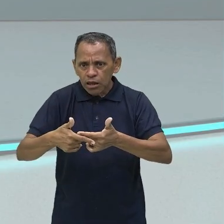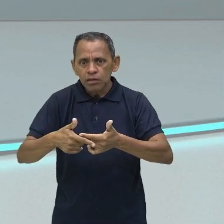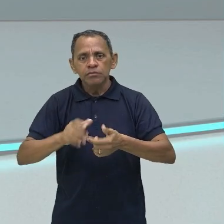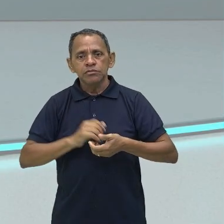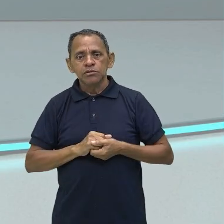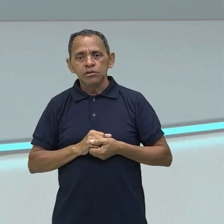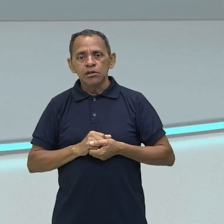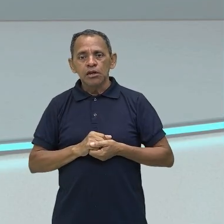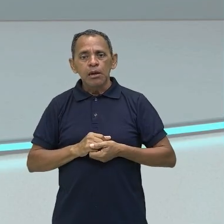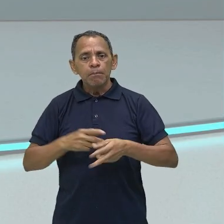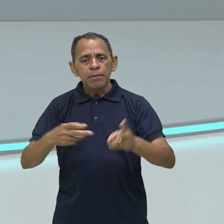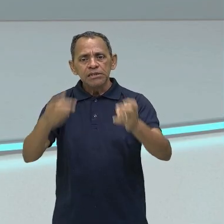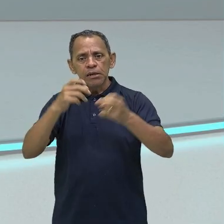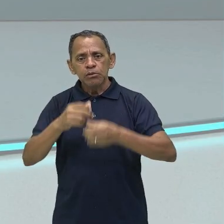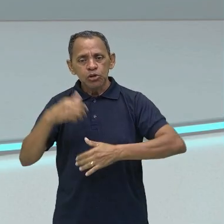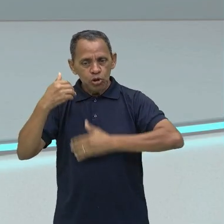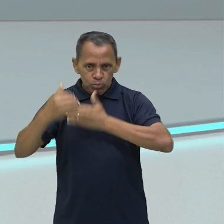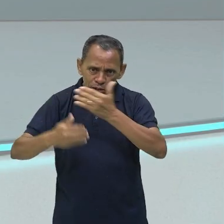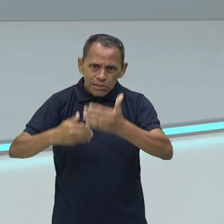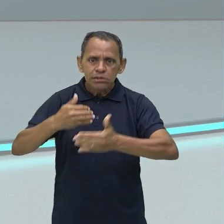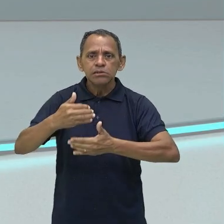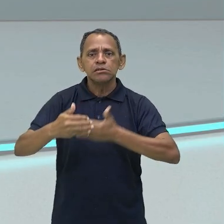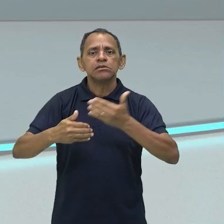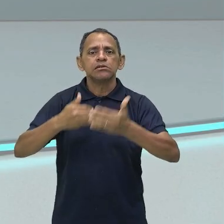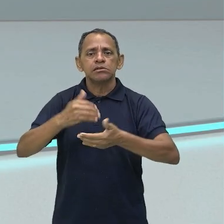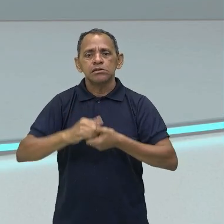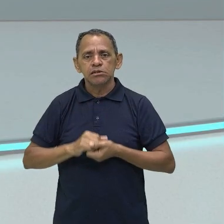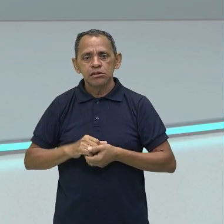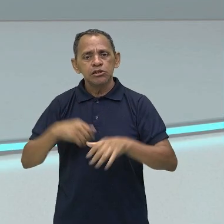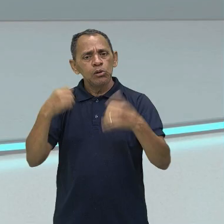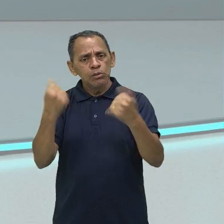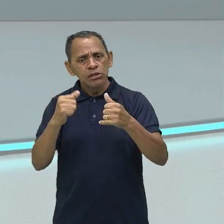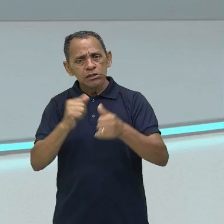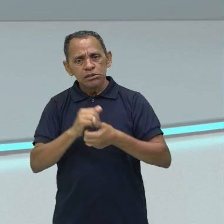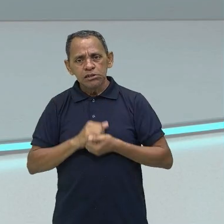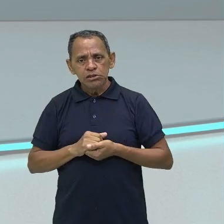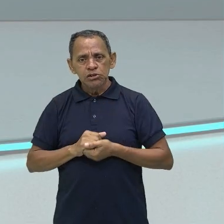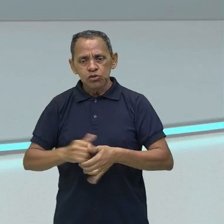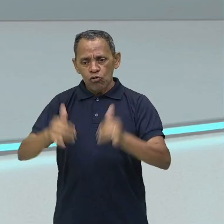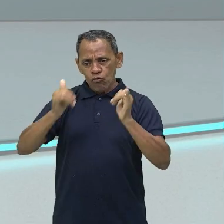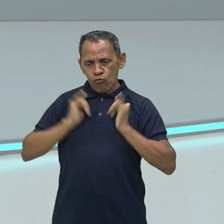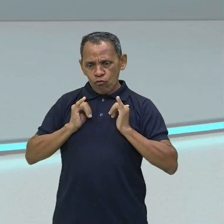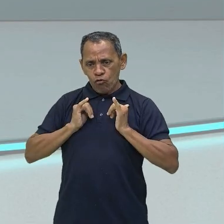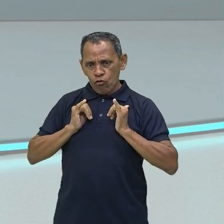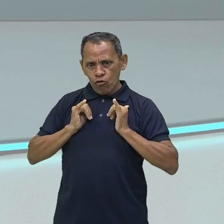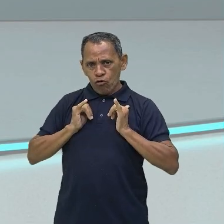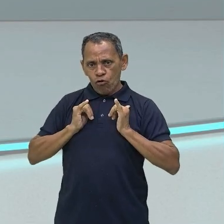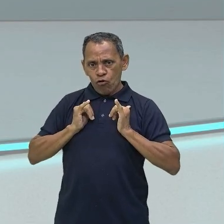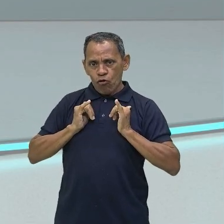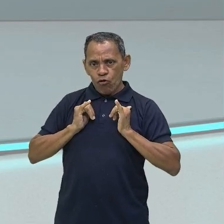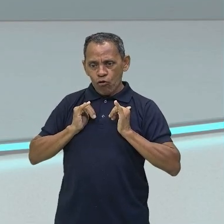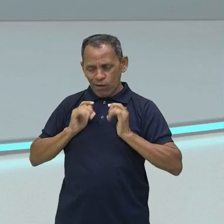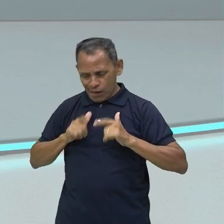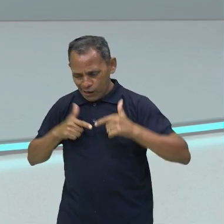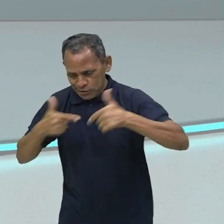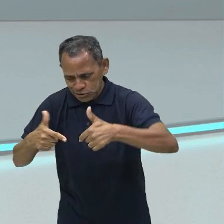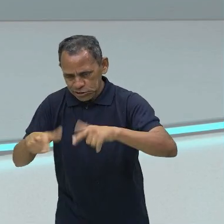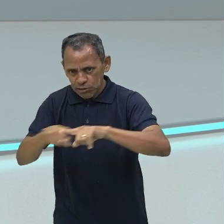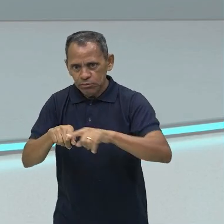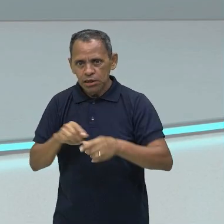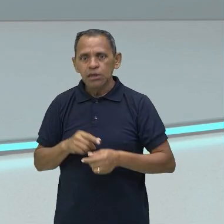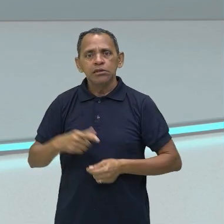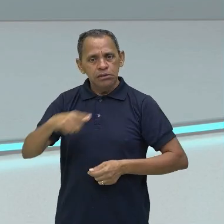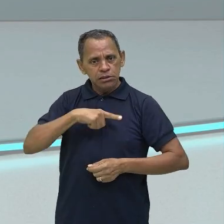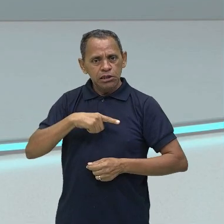preciso passar por mudanças e sair da zona de conforto, porque assim eu vou me levando a ter novas experiências e